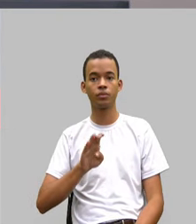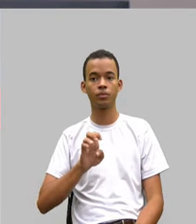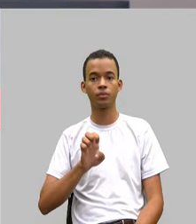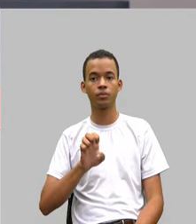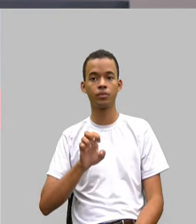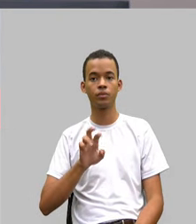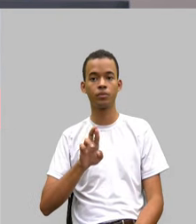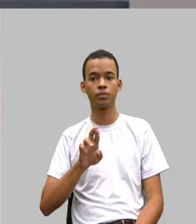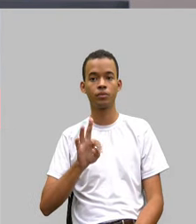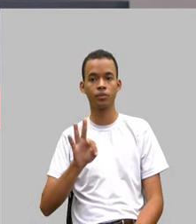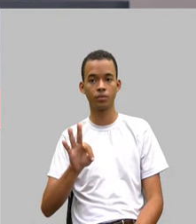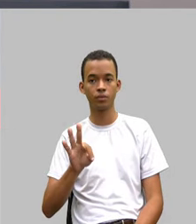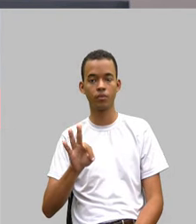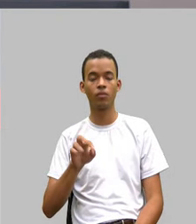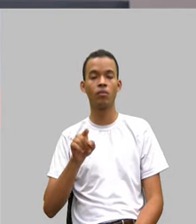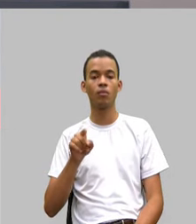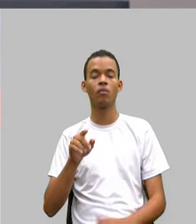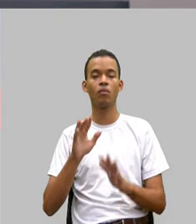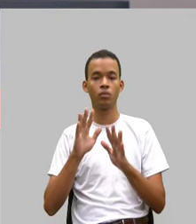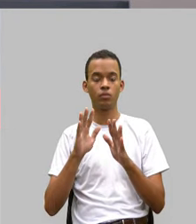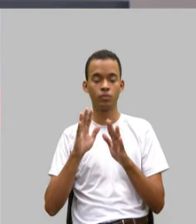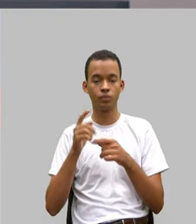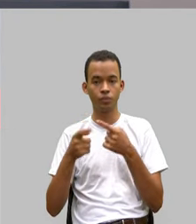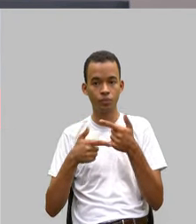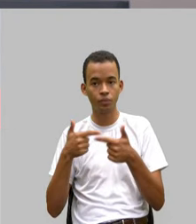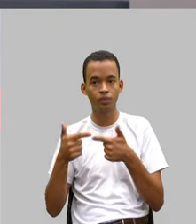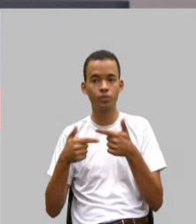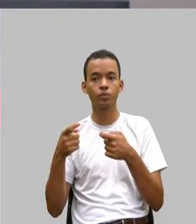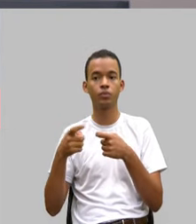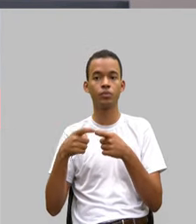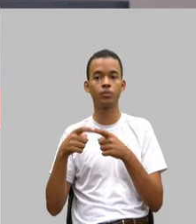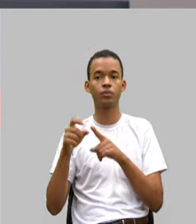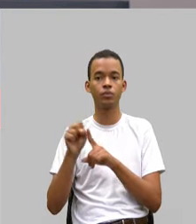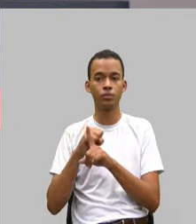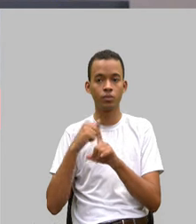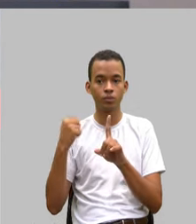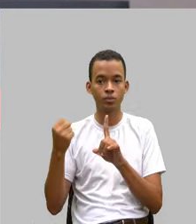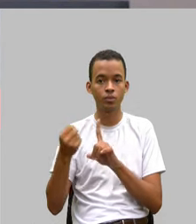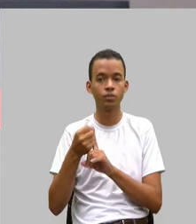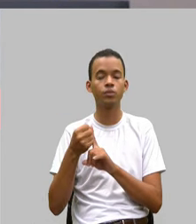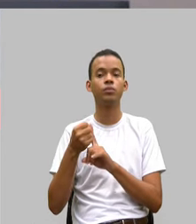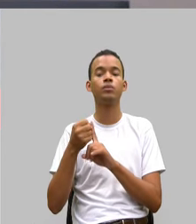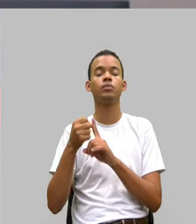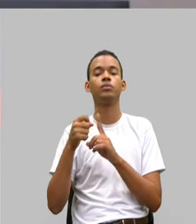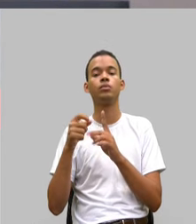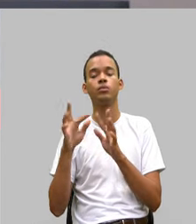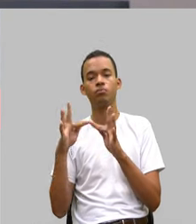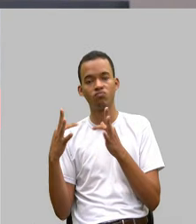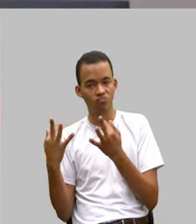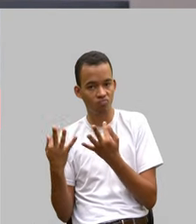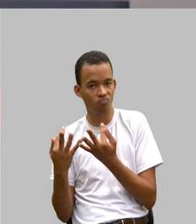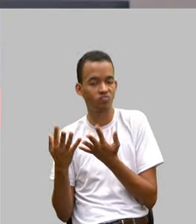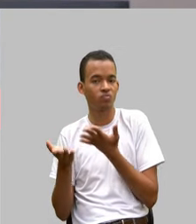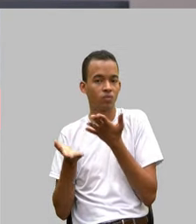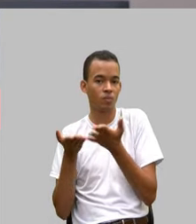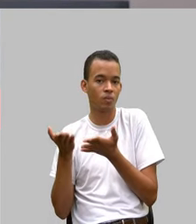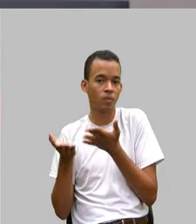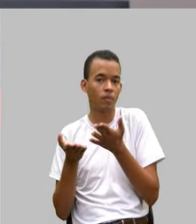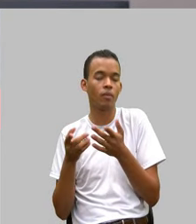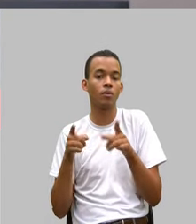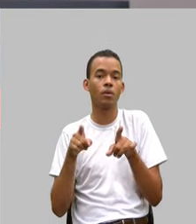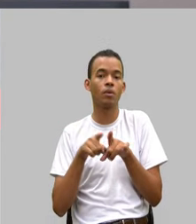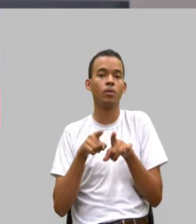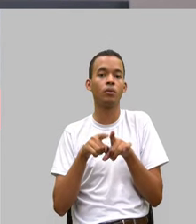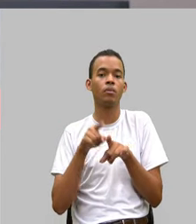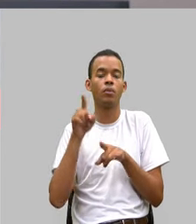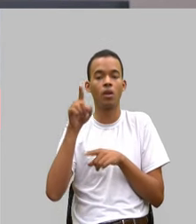certificação internacional em medicina endocanabinoide atua como médica de comunidades ribeirinhas